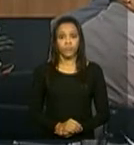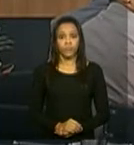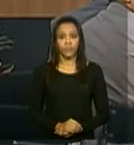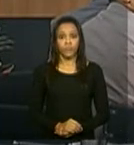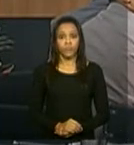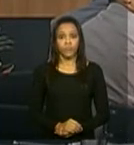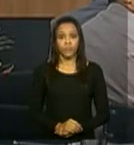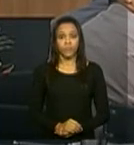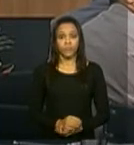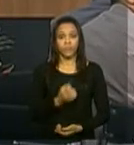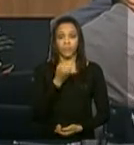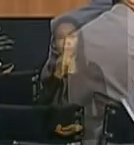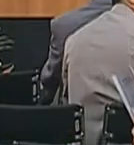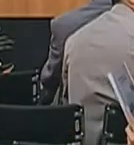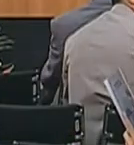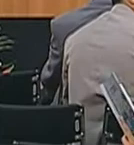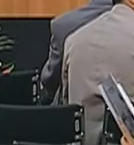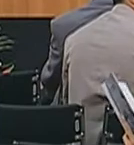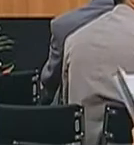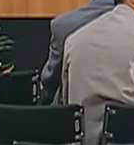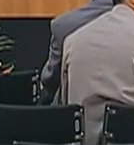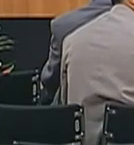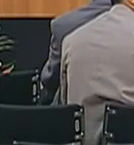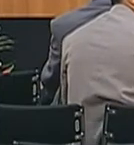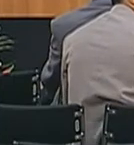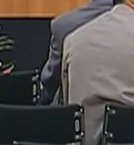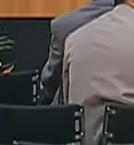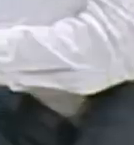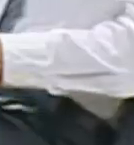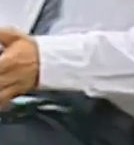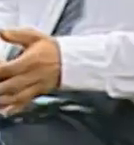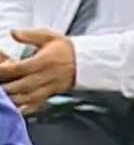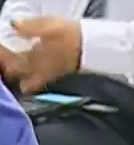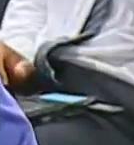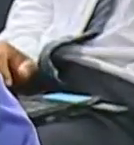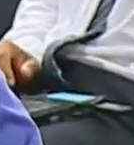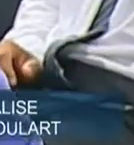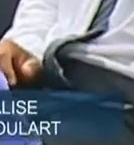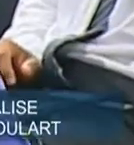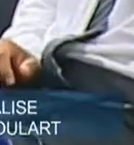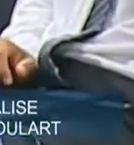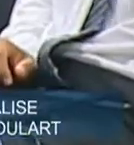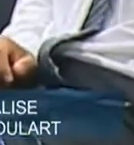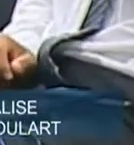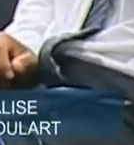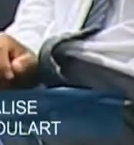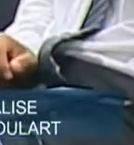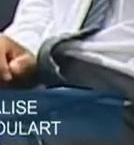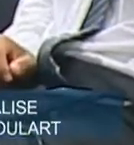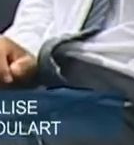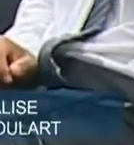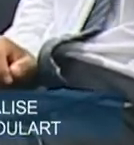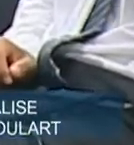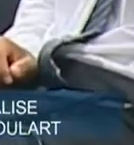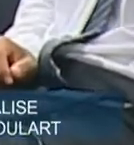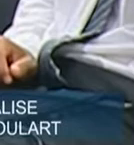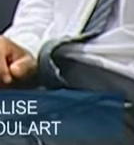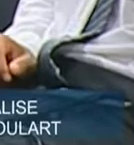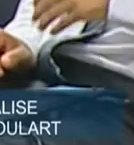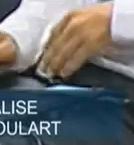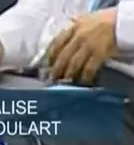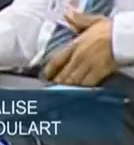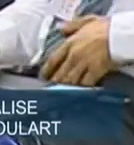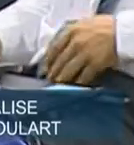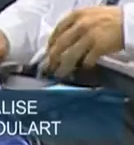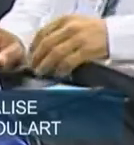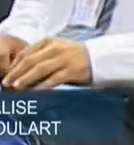bom dia a todos uma pergunta para a ministra e uma pergunta para o senhor joão vicente é eu queria saber do senhor